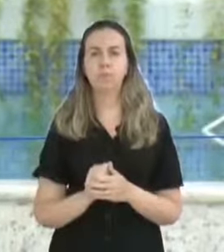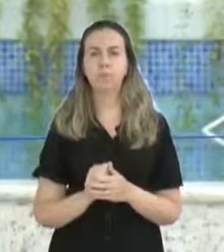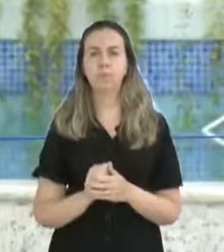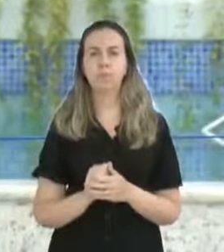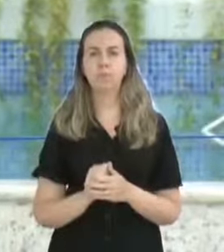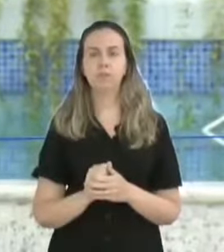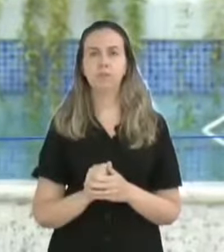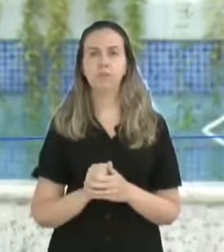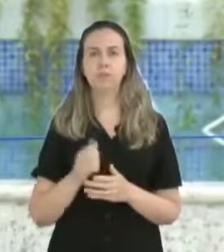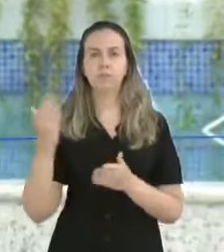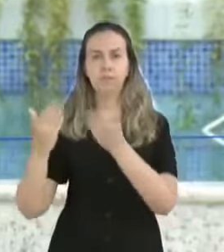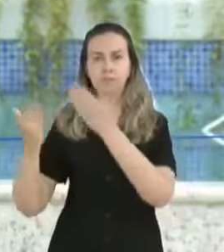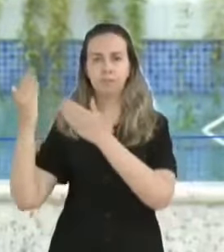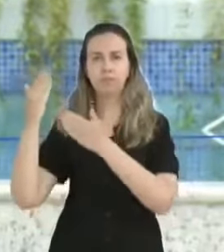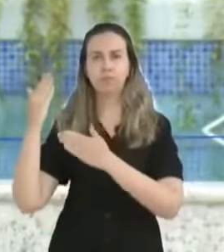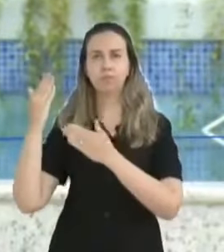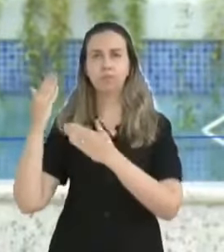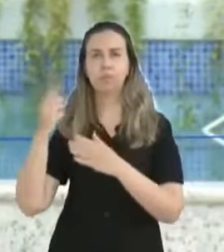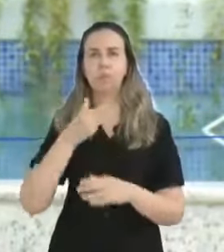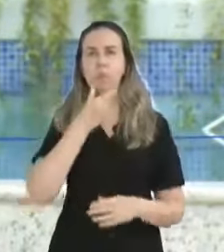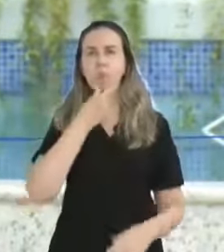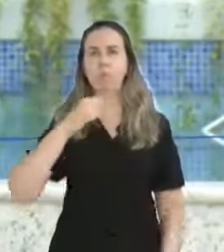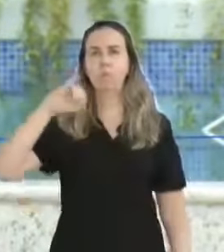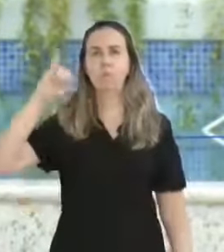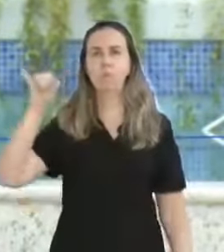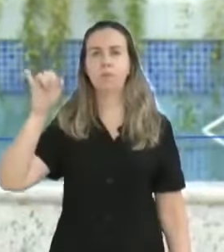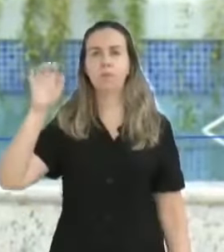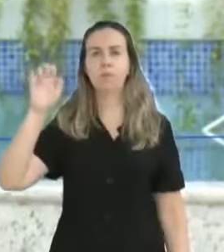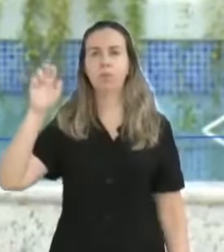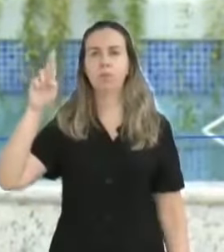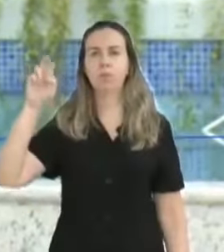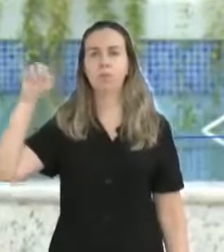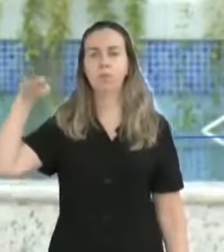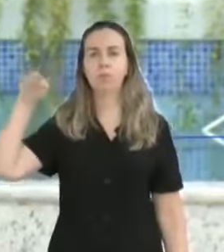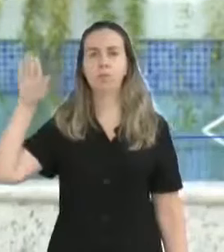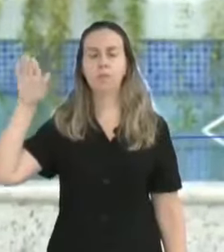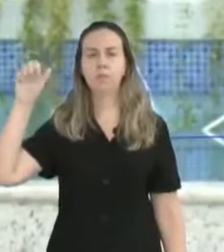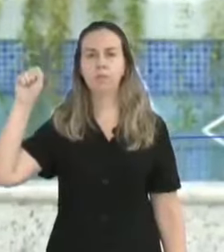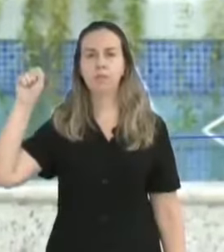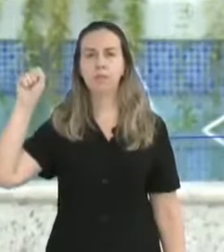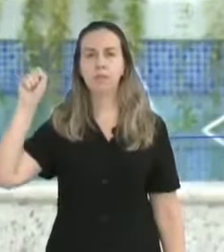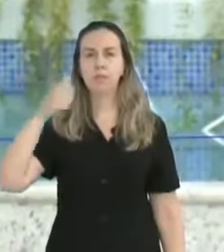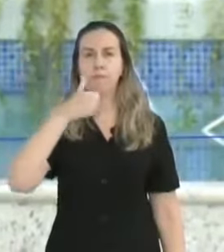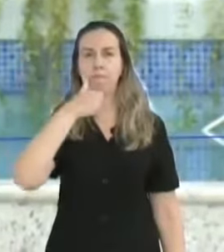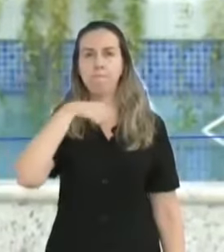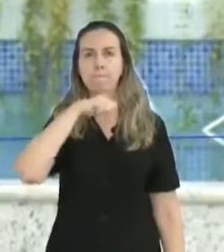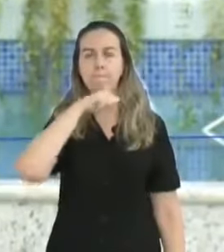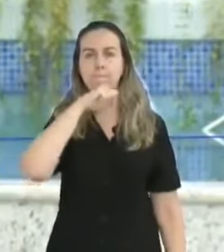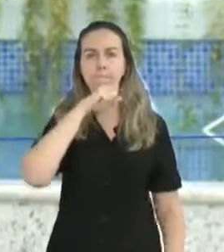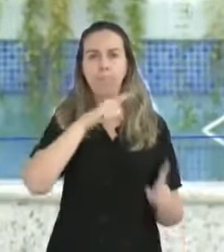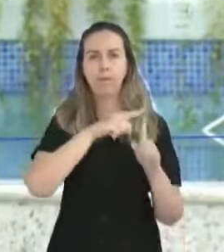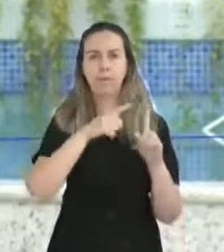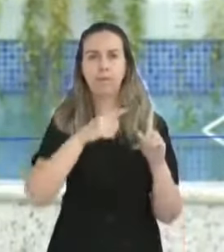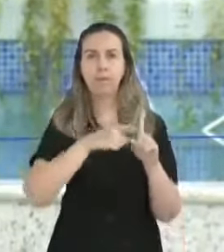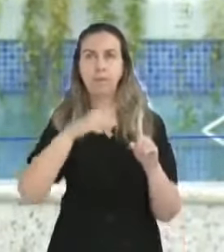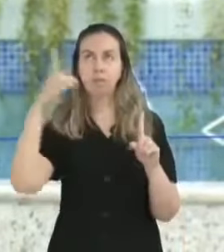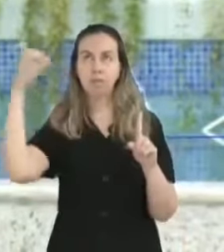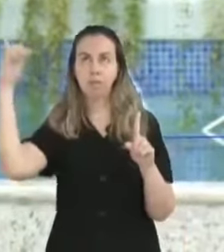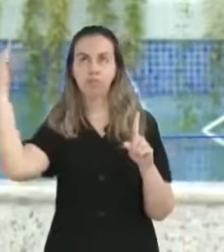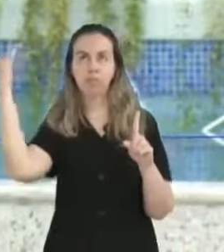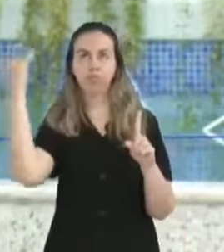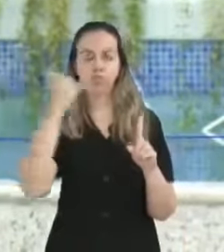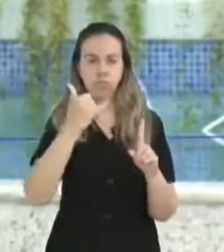quando o próprio Deus o designou como profeta das nações, dizendo: antes